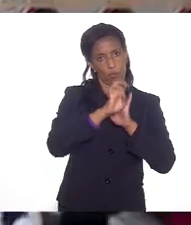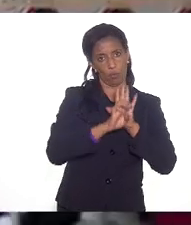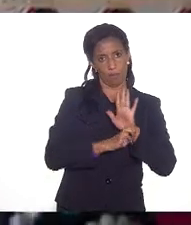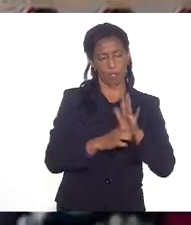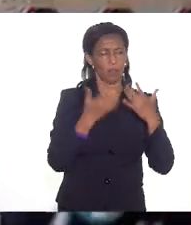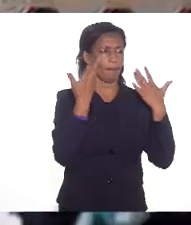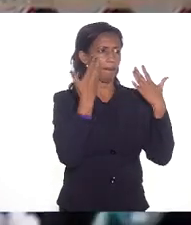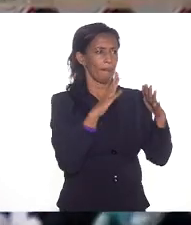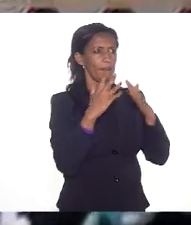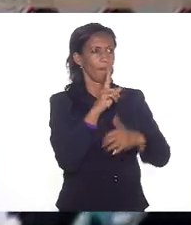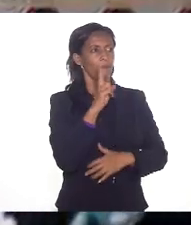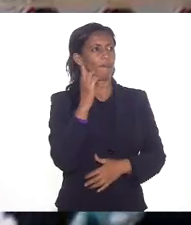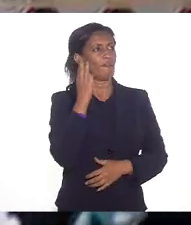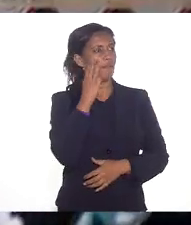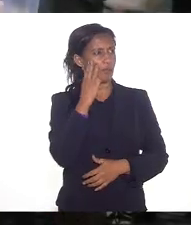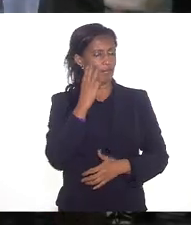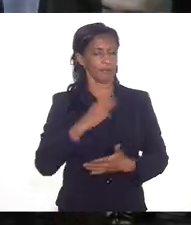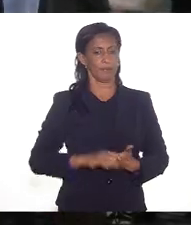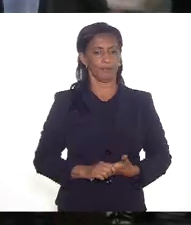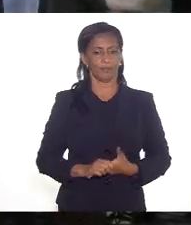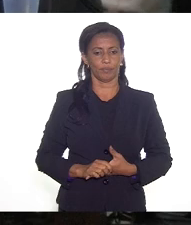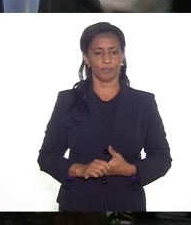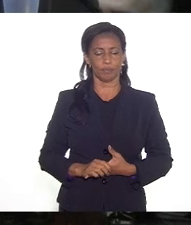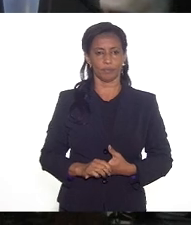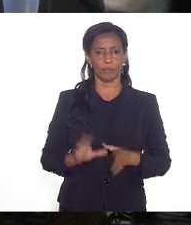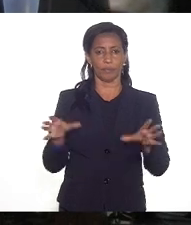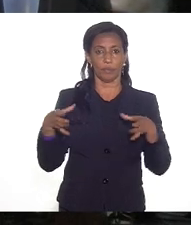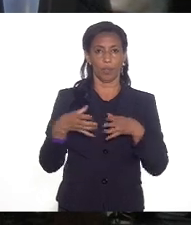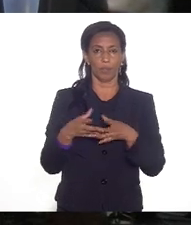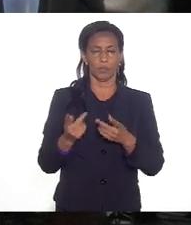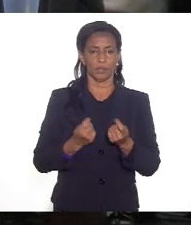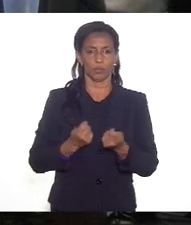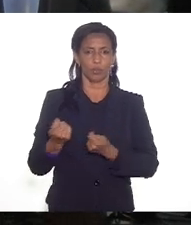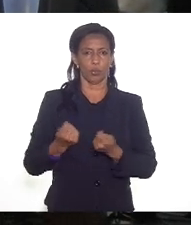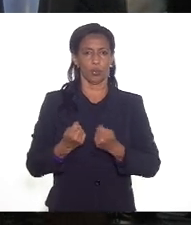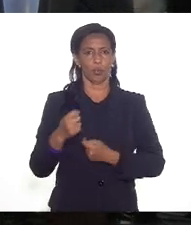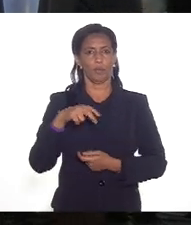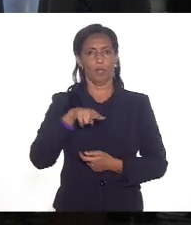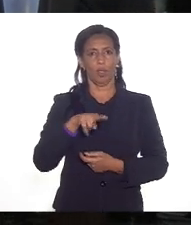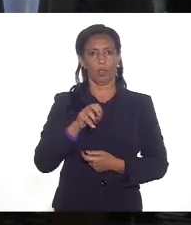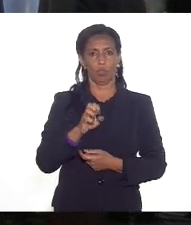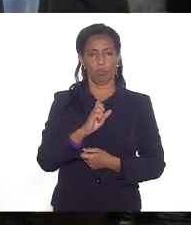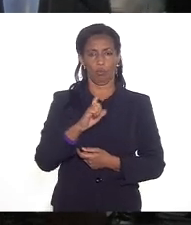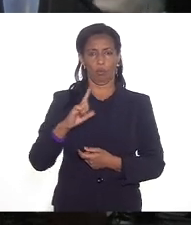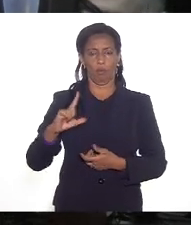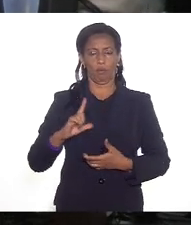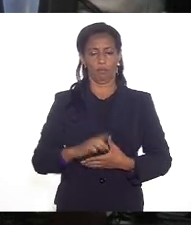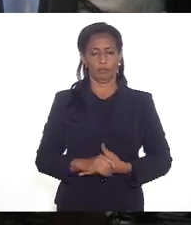Parabéns Valdete pela comissão de Economia Deputado Noel de Carvalho